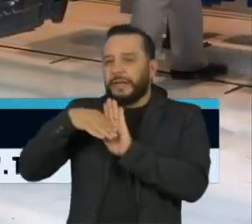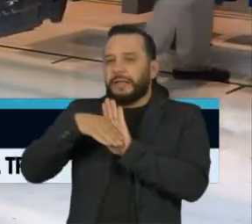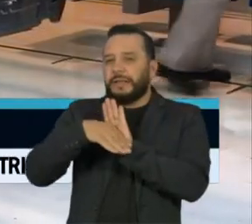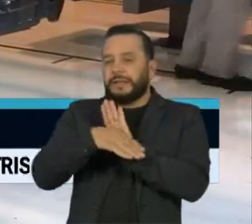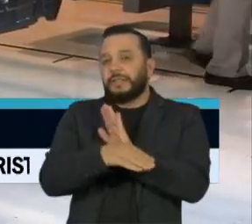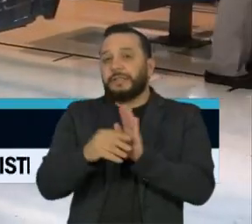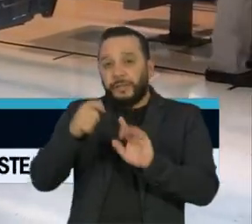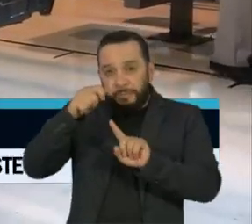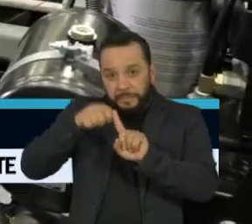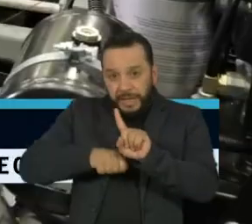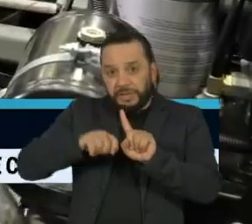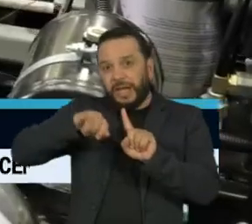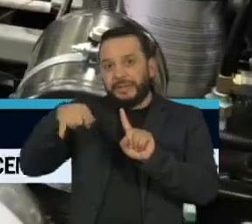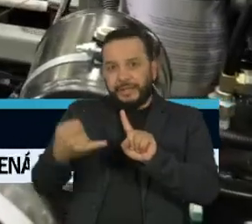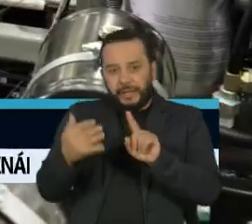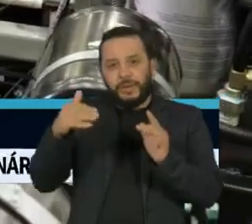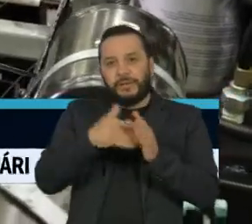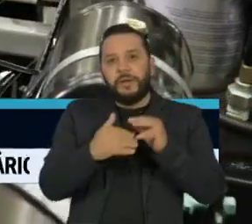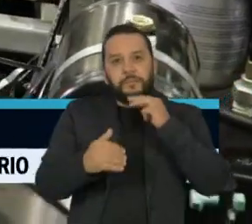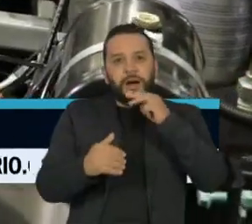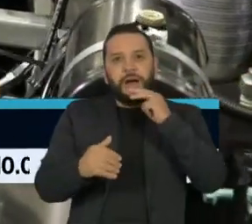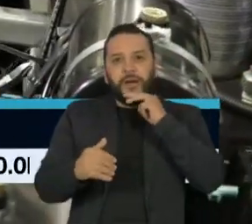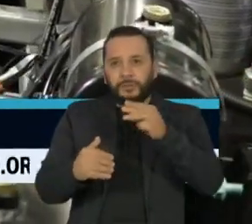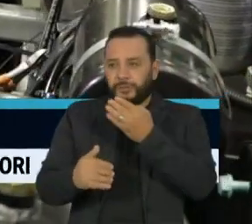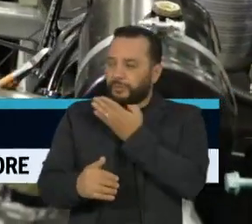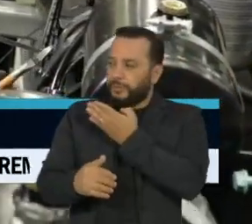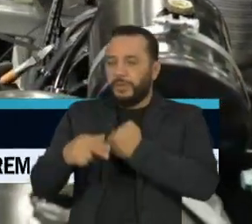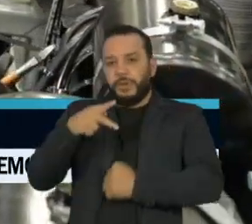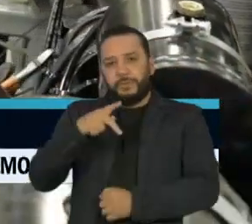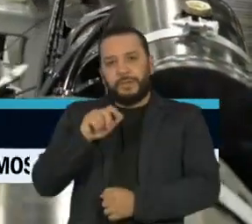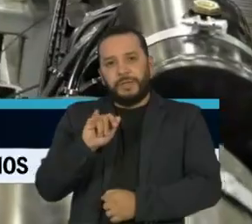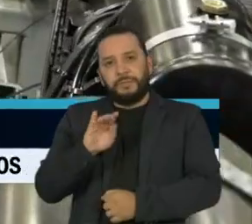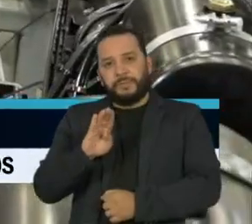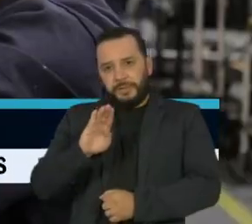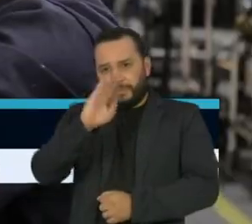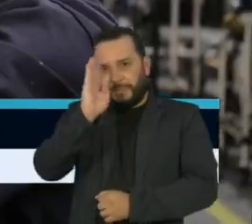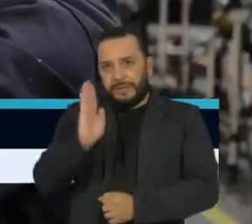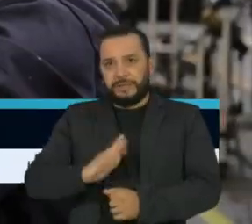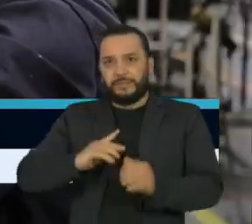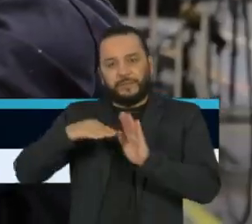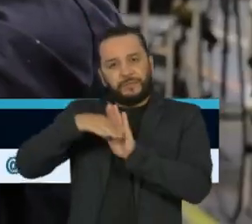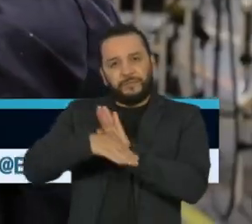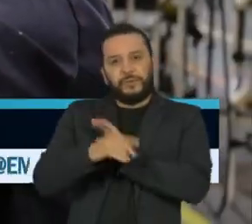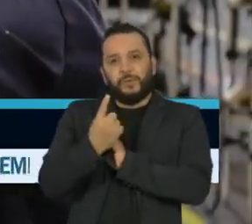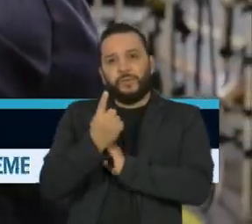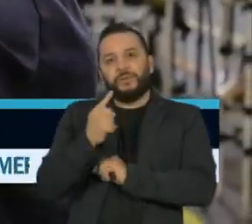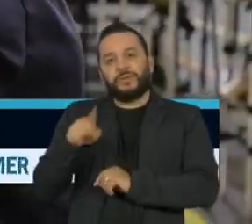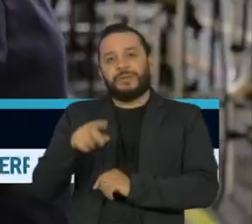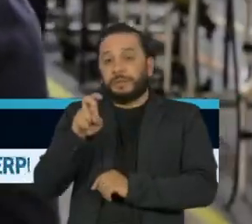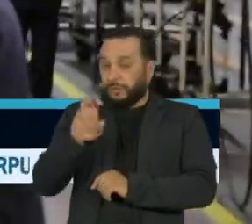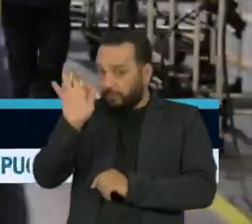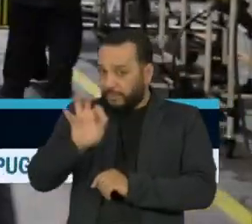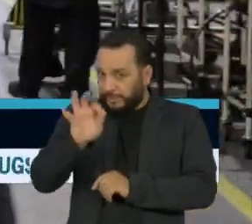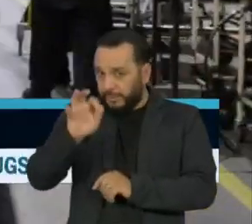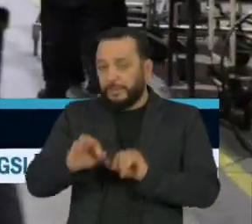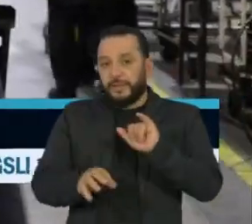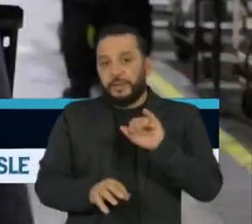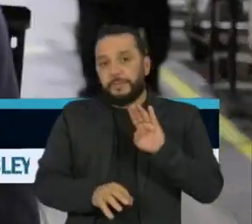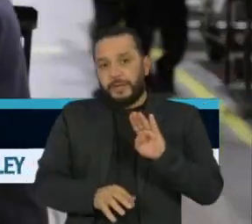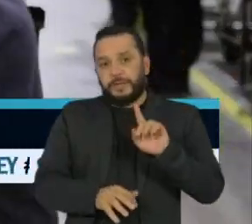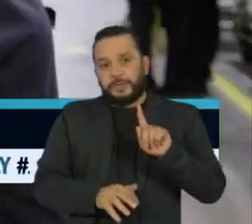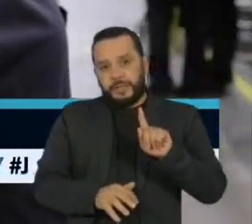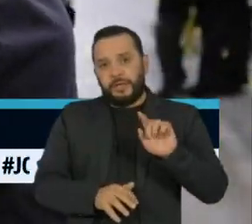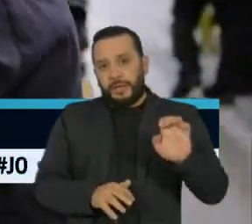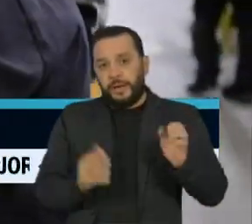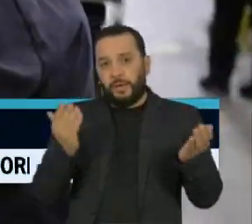trimestre deste ano. De janeiro a março, o Produto Interno Bruto brasileiro caiu 1,5%, segundo o IBGE, na comparação com o